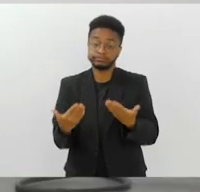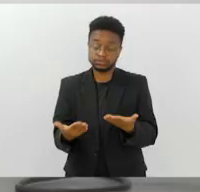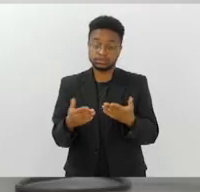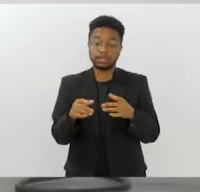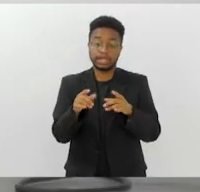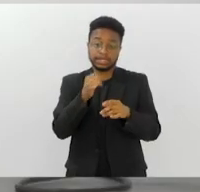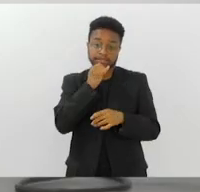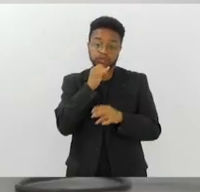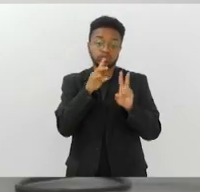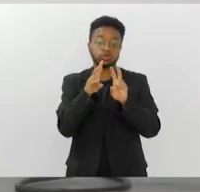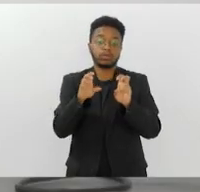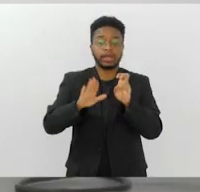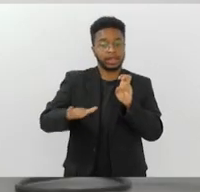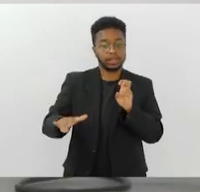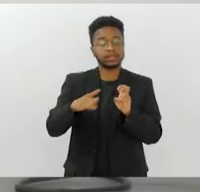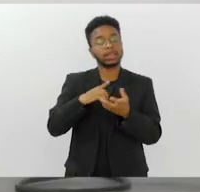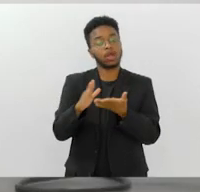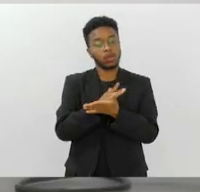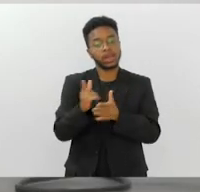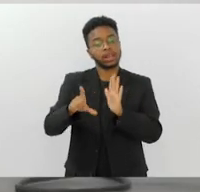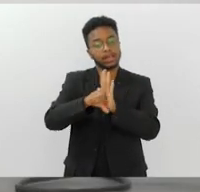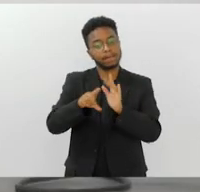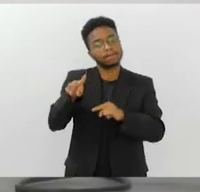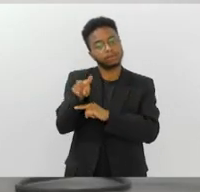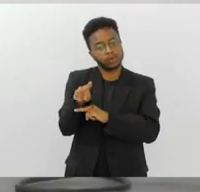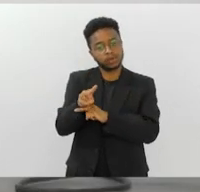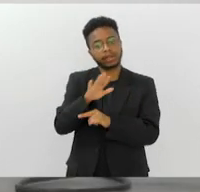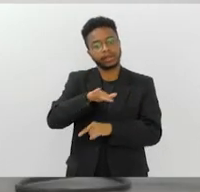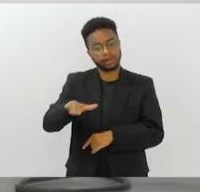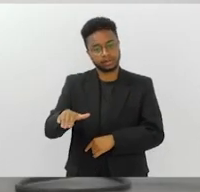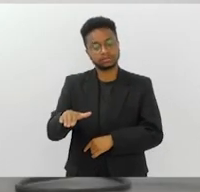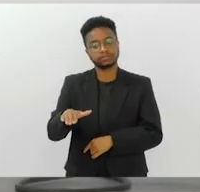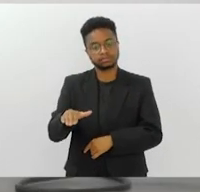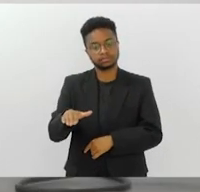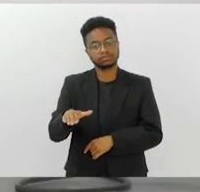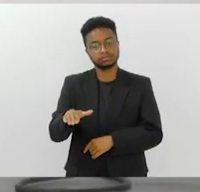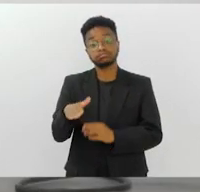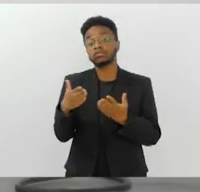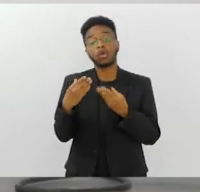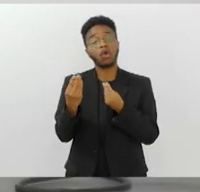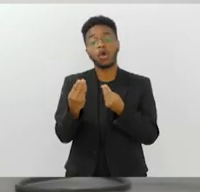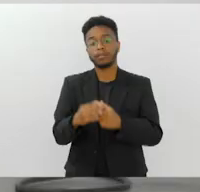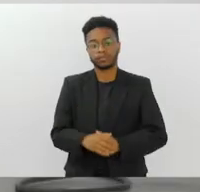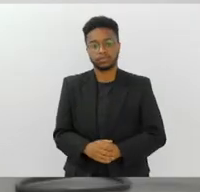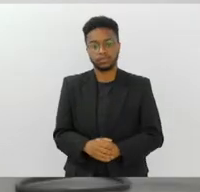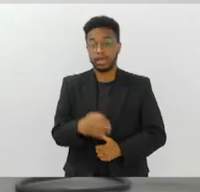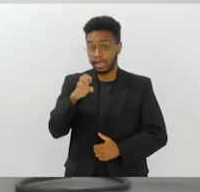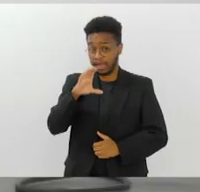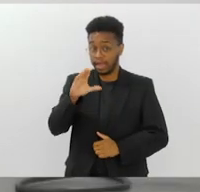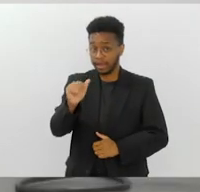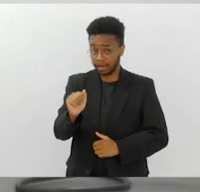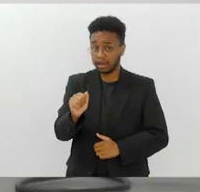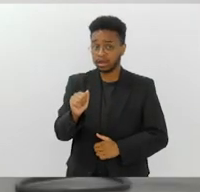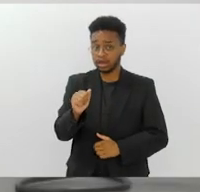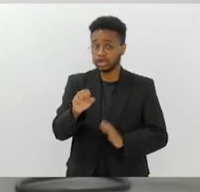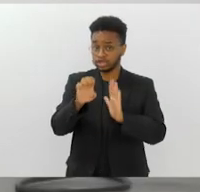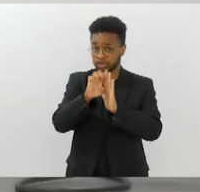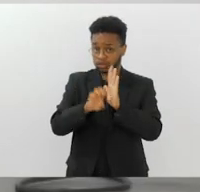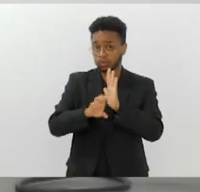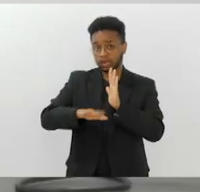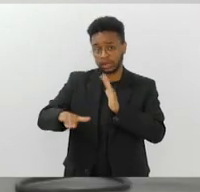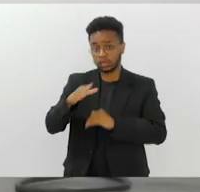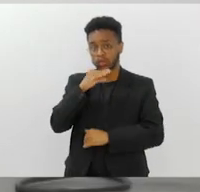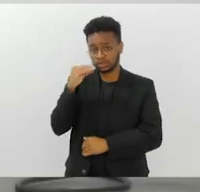das crianças tem leis que protegem as crianças e aí o eca o